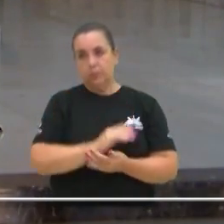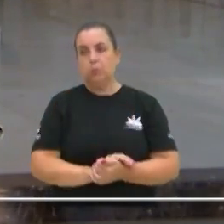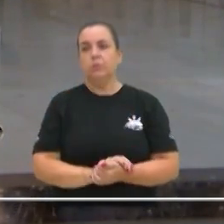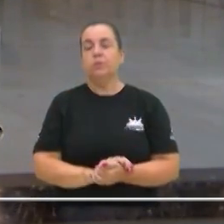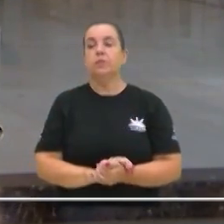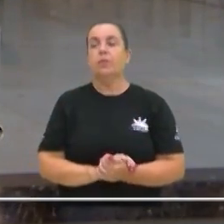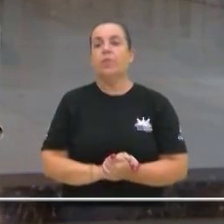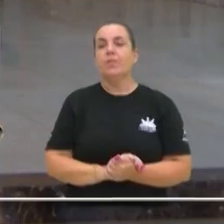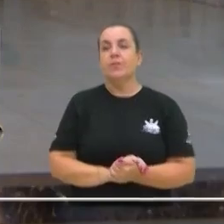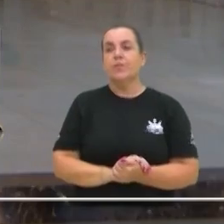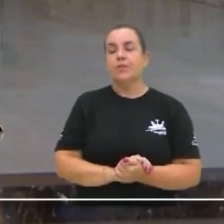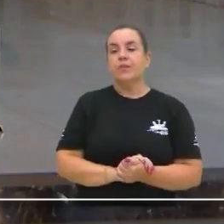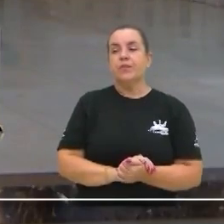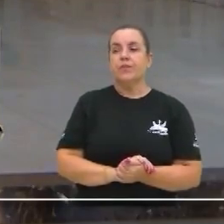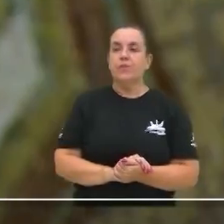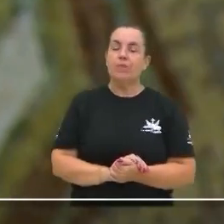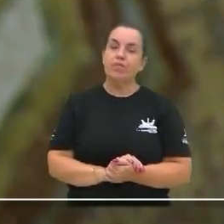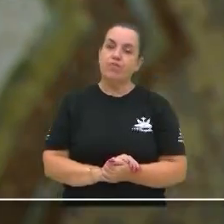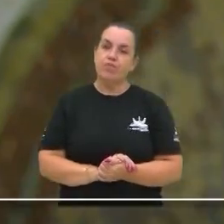vós.